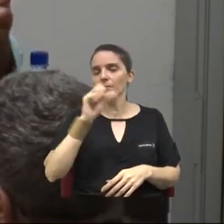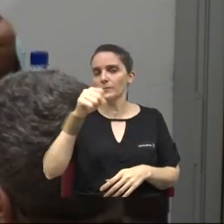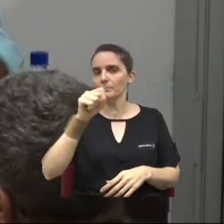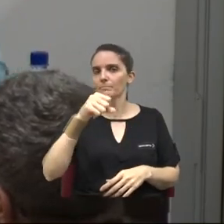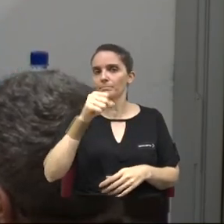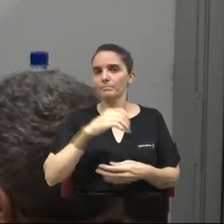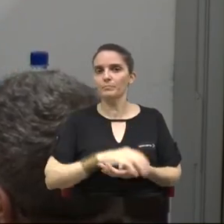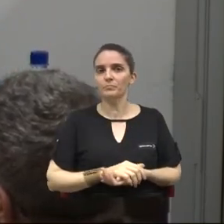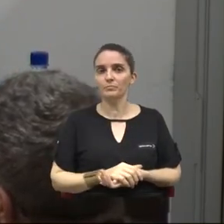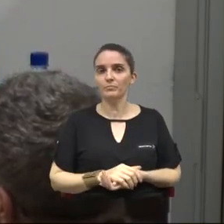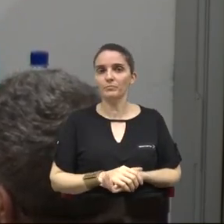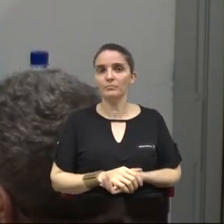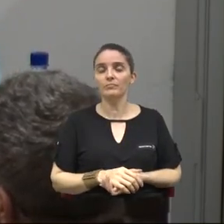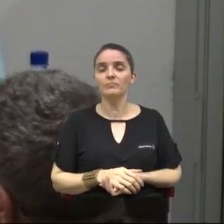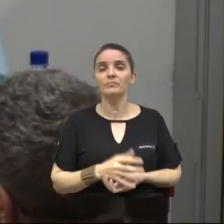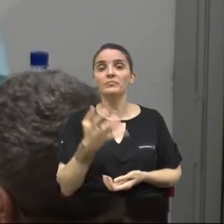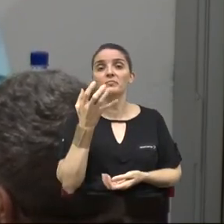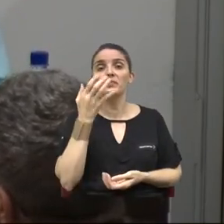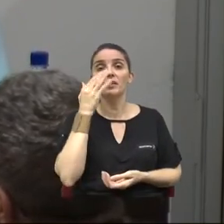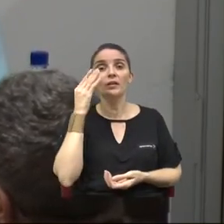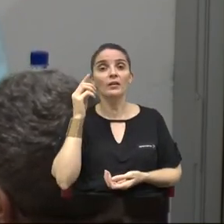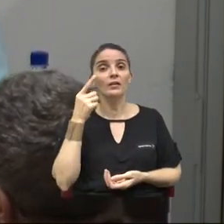eu quero ver o que vai fazer o